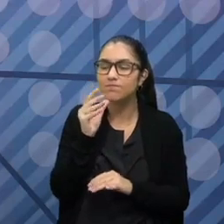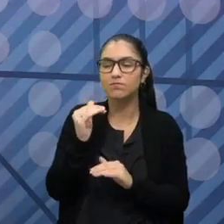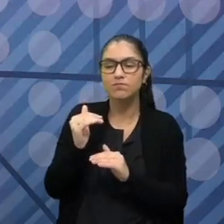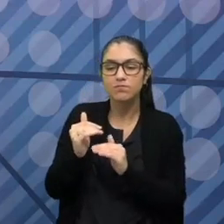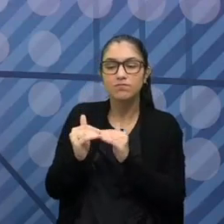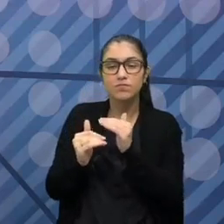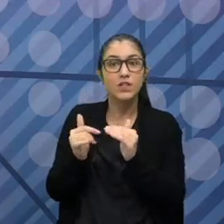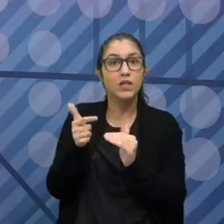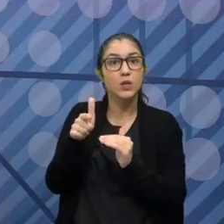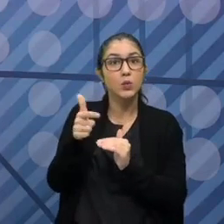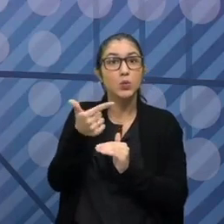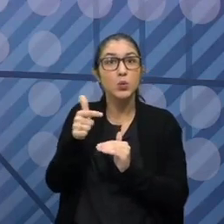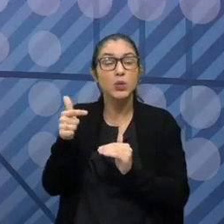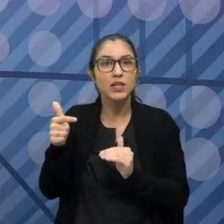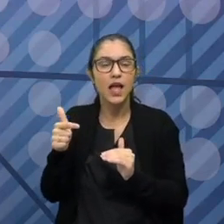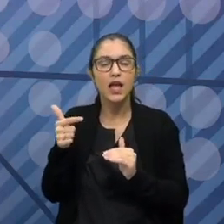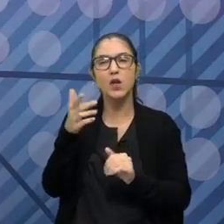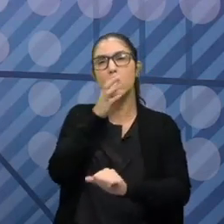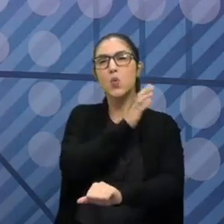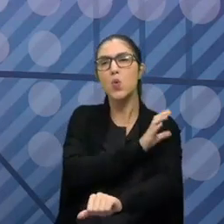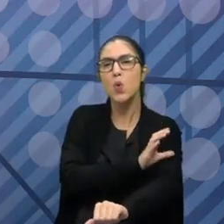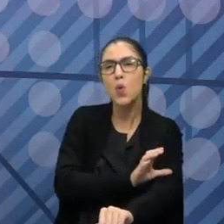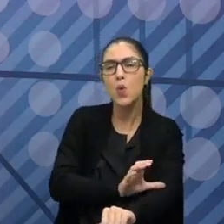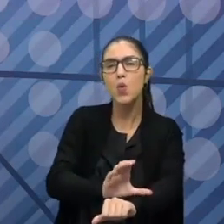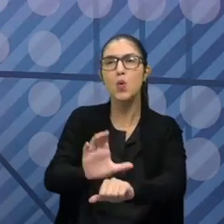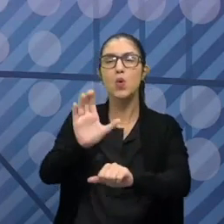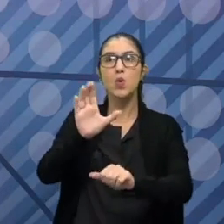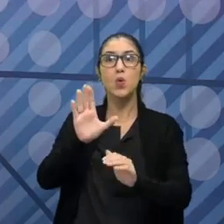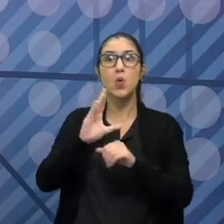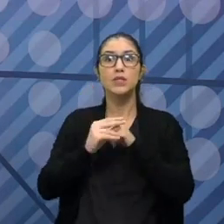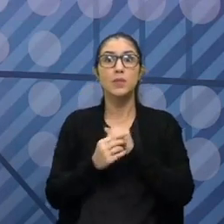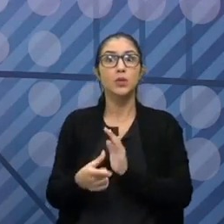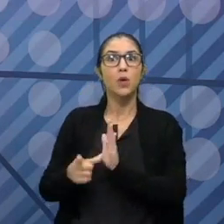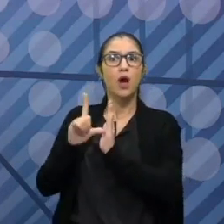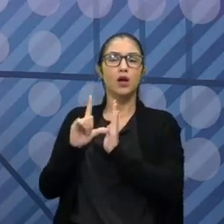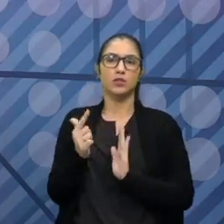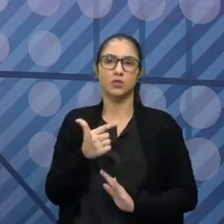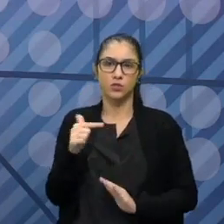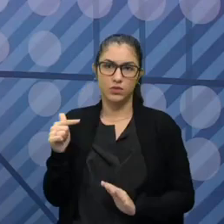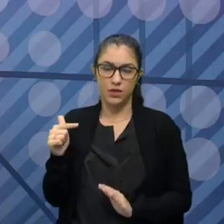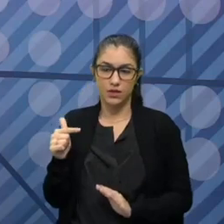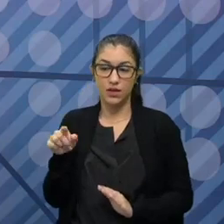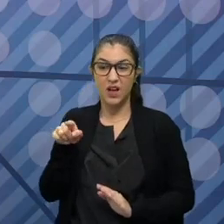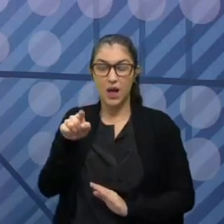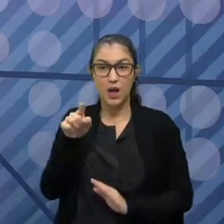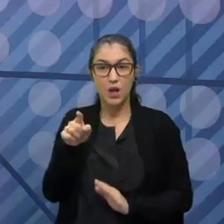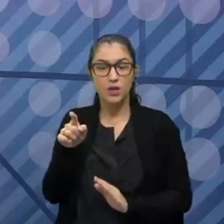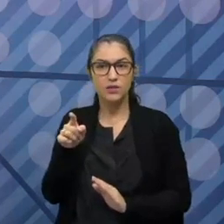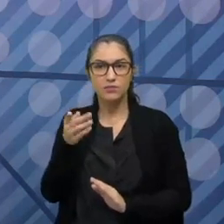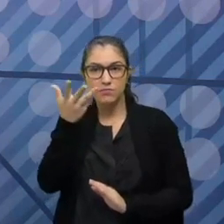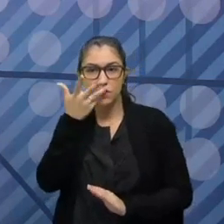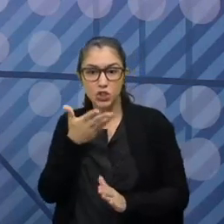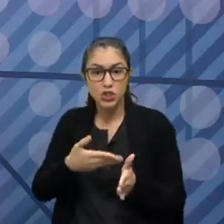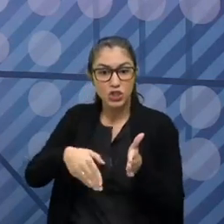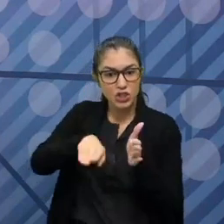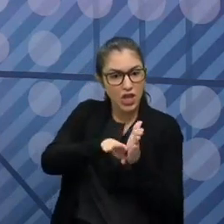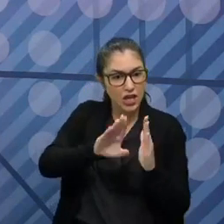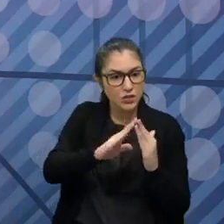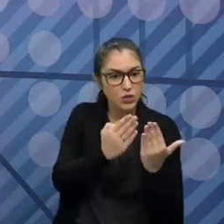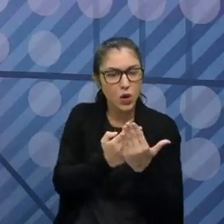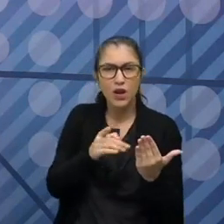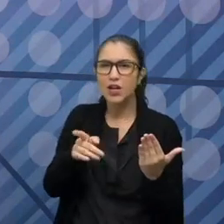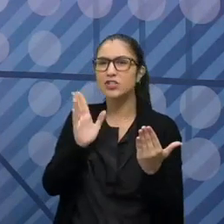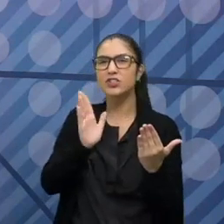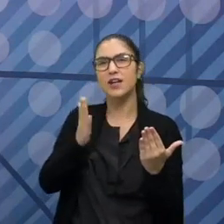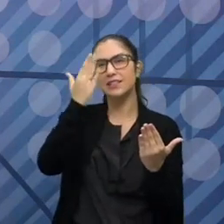Então, ele não tem essa questão folclórica, esse conhecimento antes. Quando a criança chega na escola, né, ela